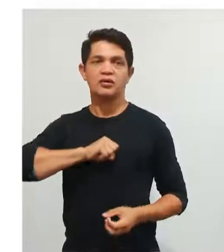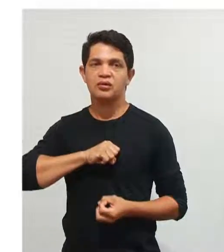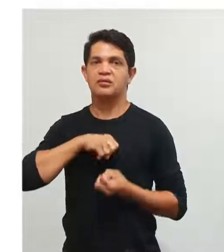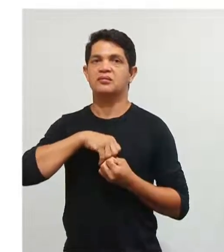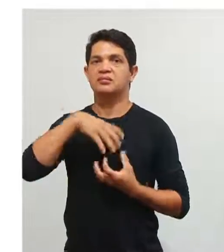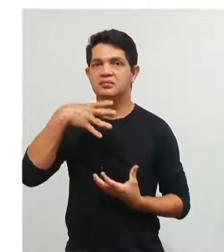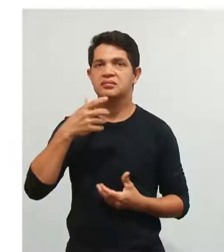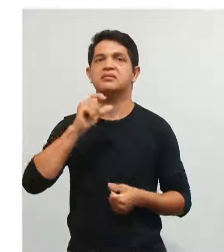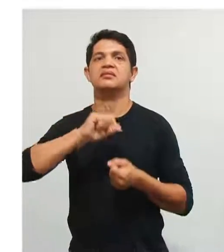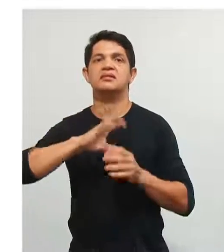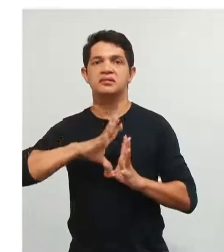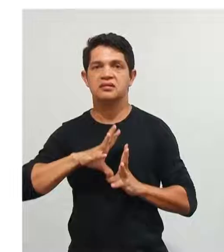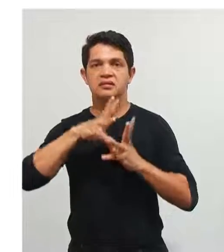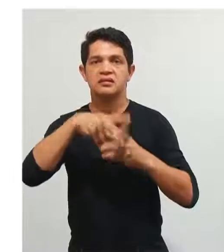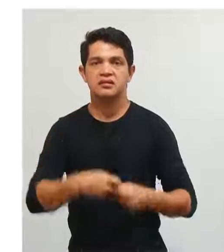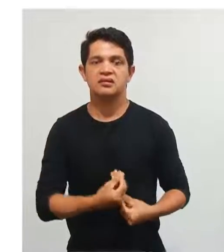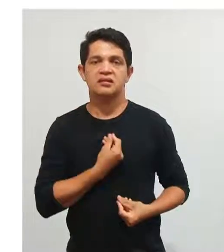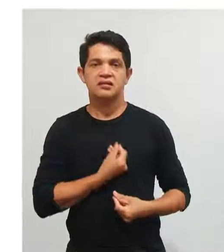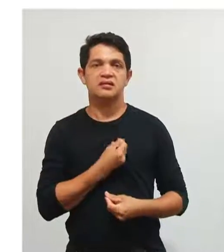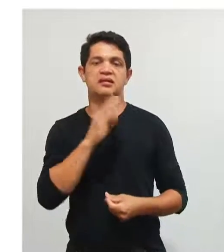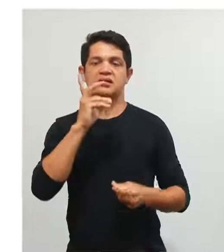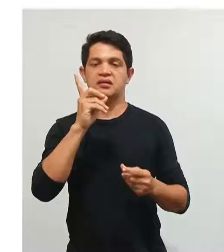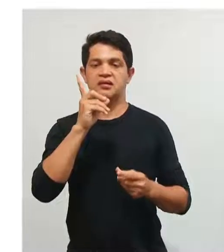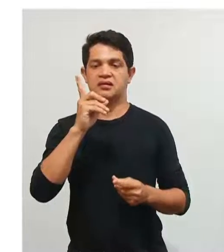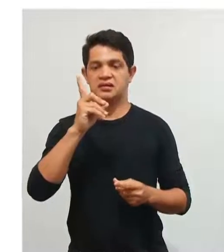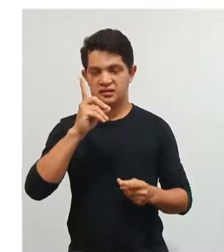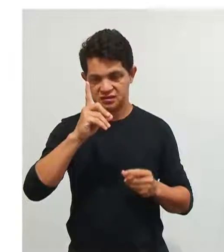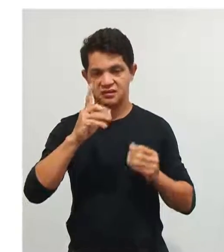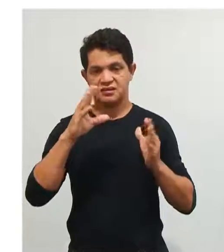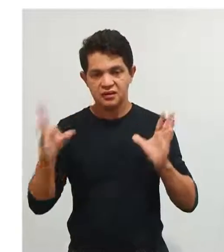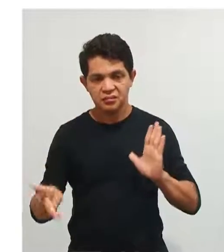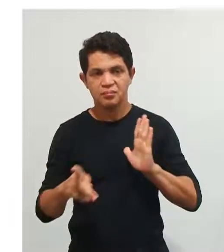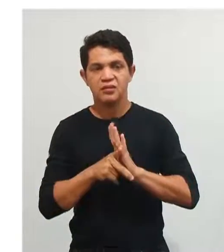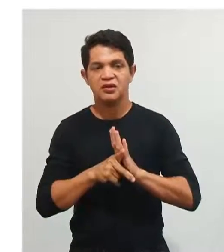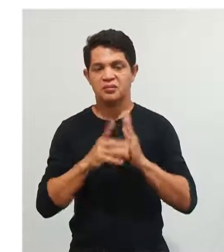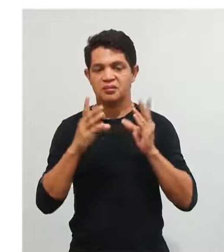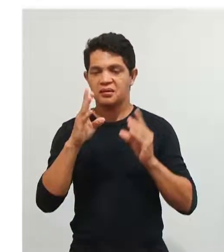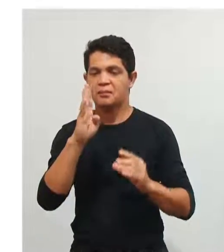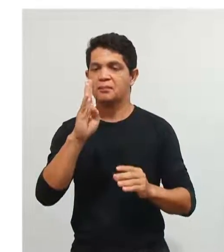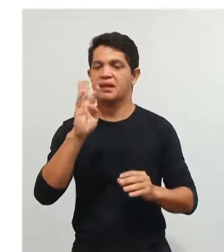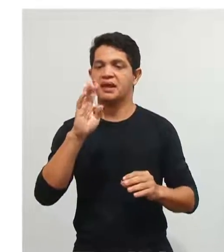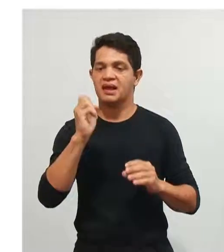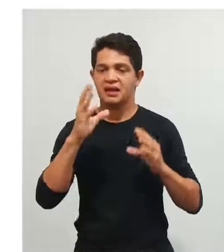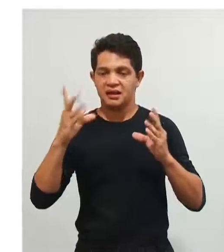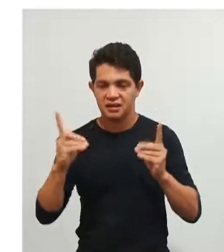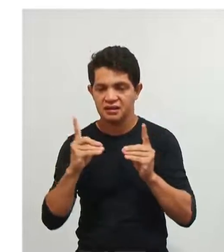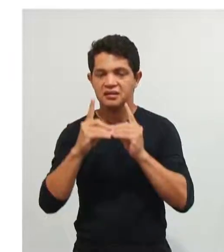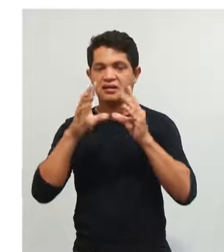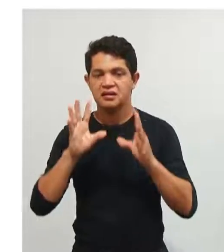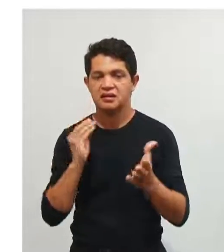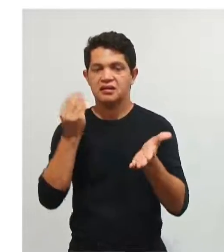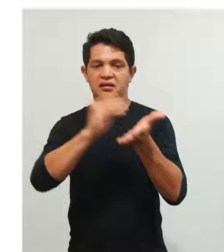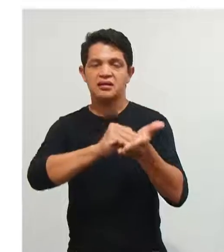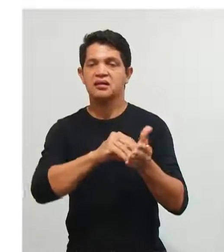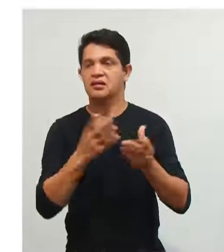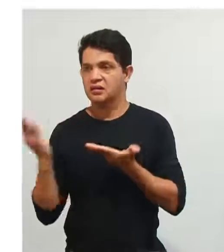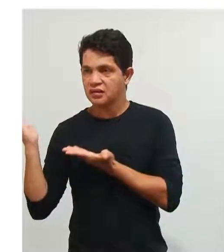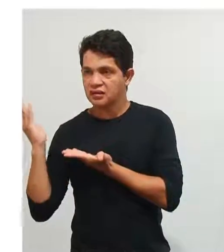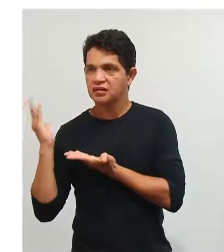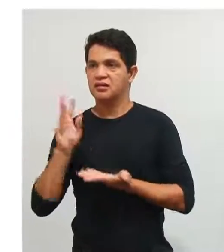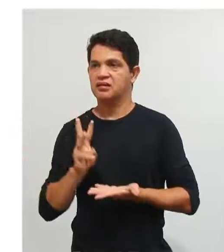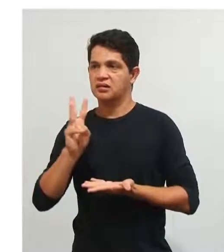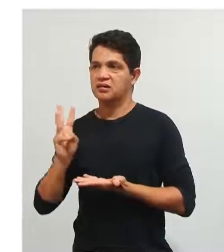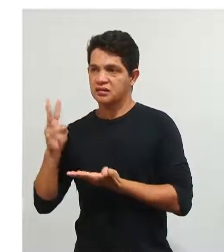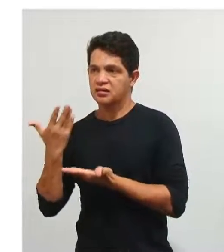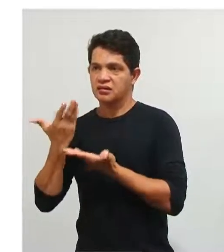aprender um pouco mais sobre o brega e ouvir músicas desse estilo, eu coloquei um site do Cidadão Cultura.